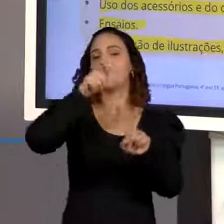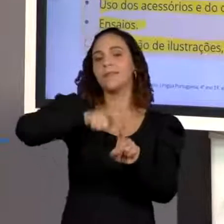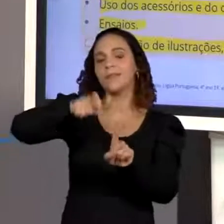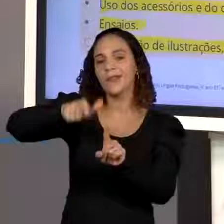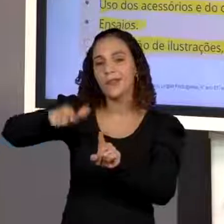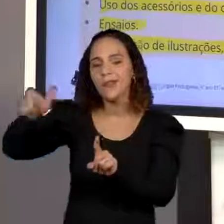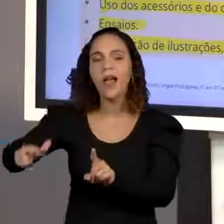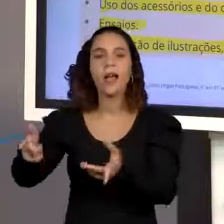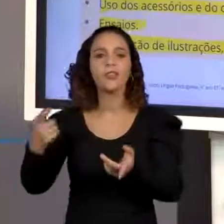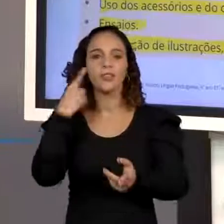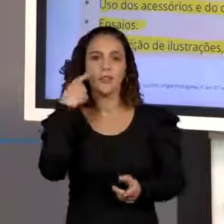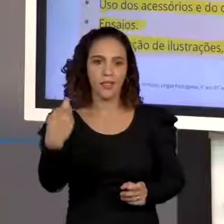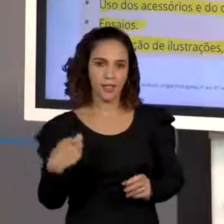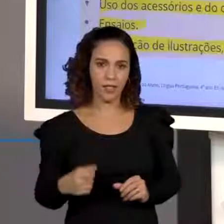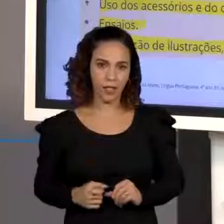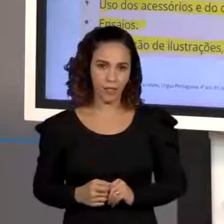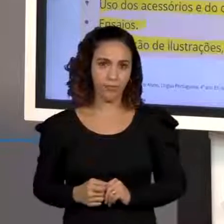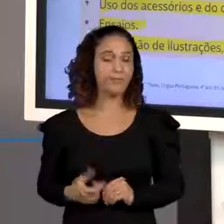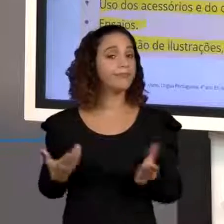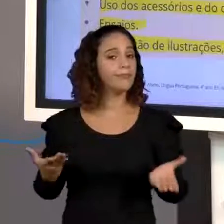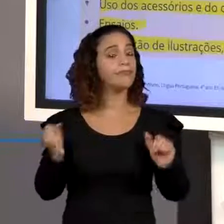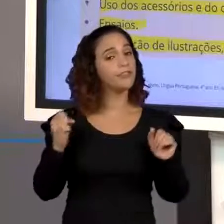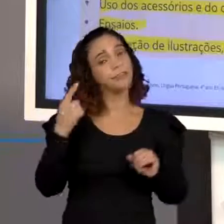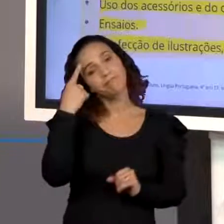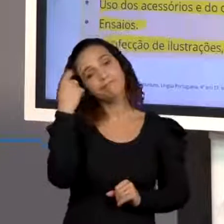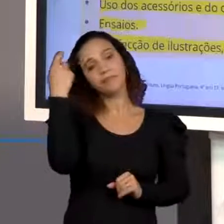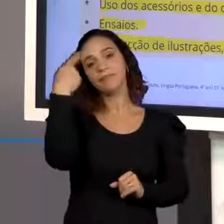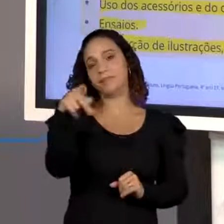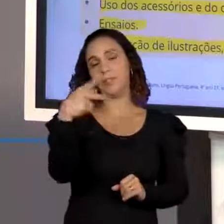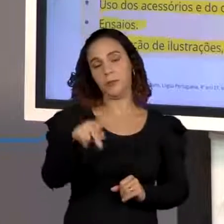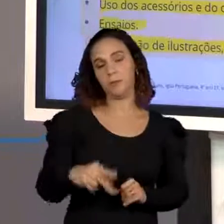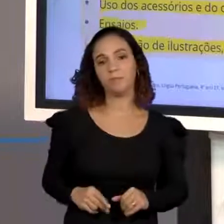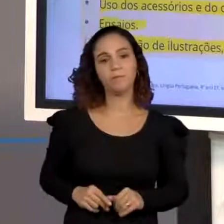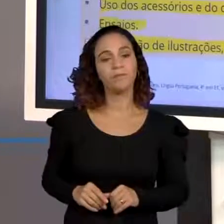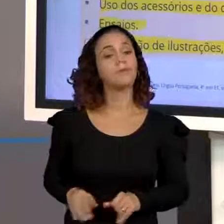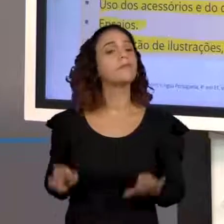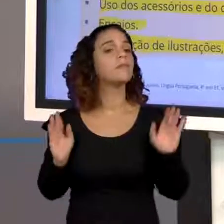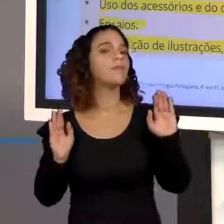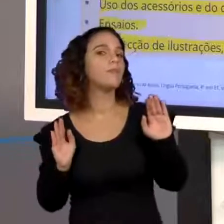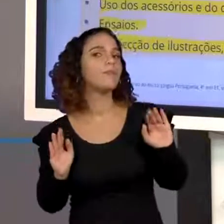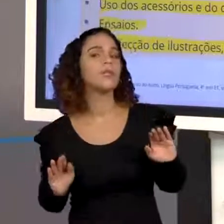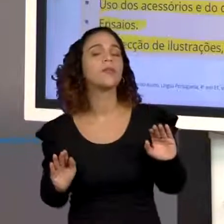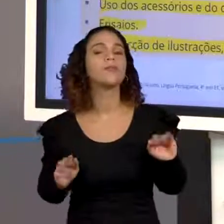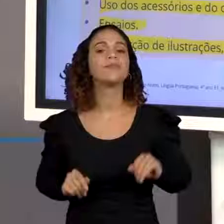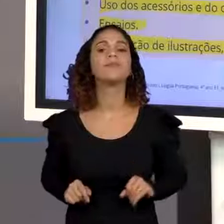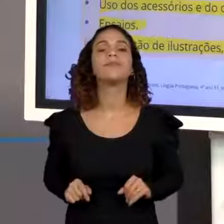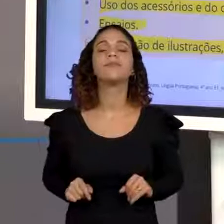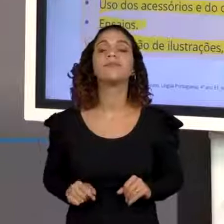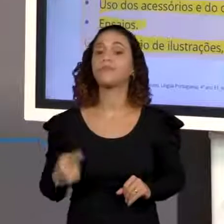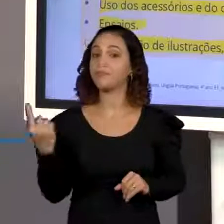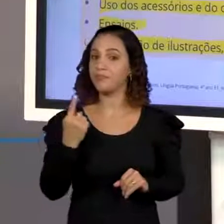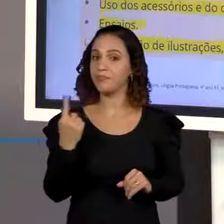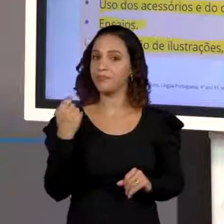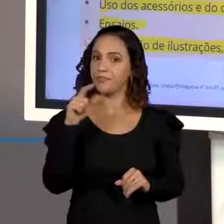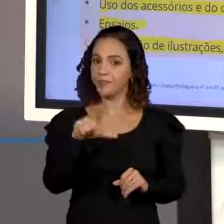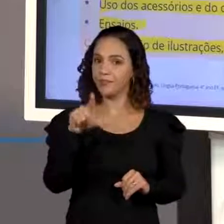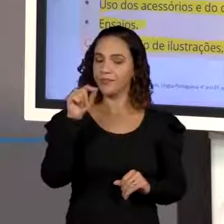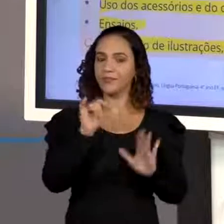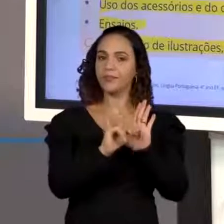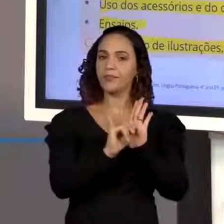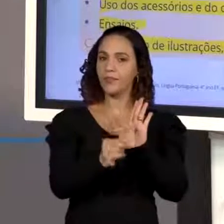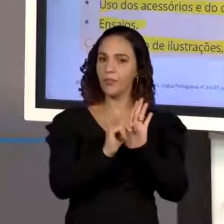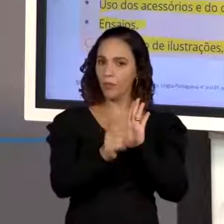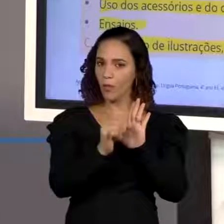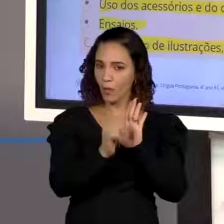muito mais interessante. Basta usar a criatividade. Mas, primeiro de tudo, escolher o conto que eu vou